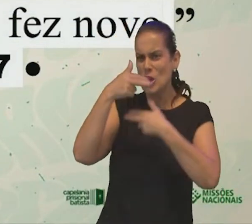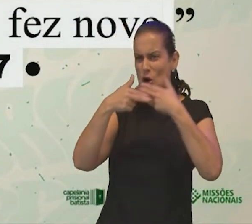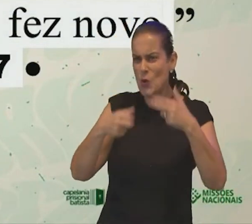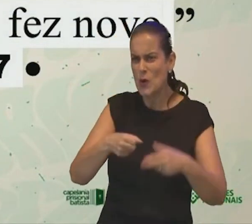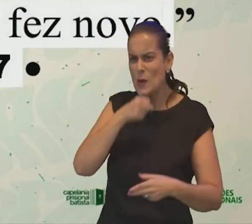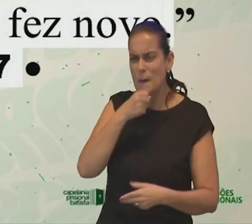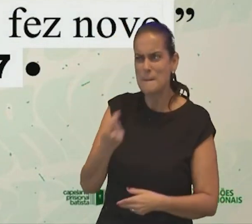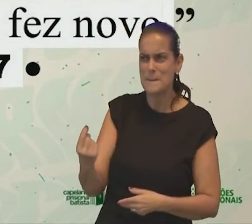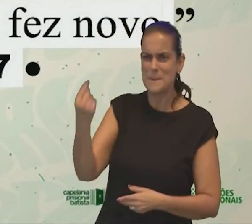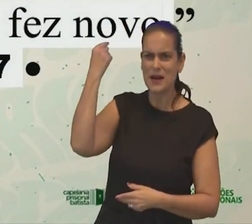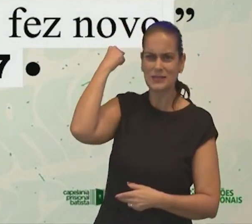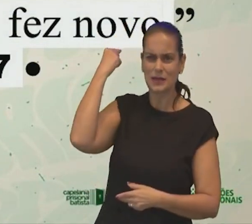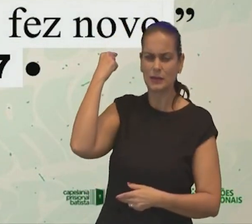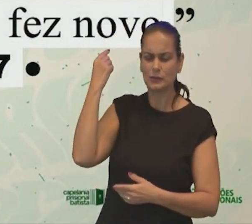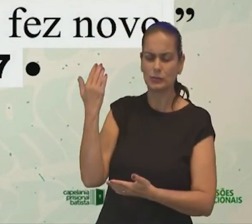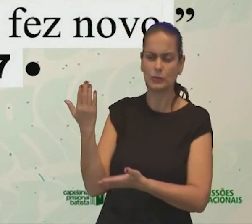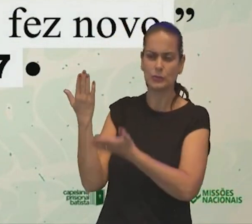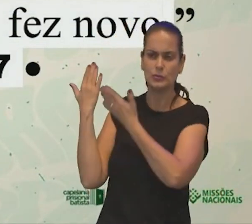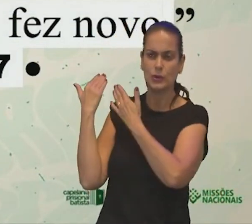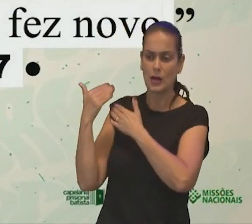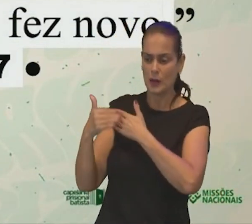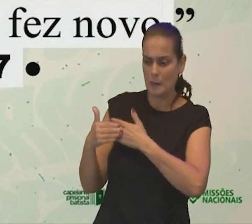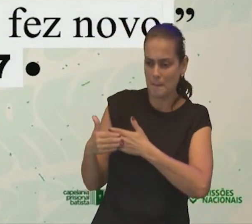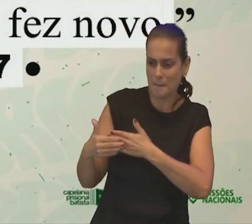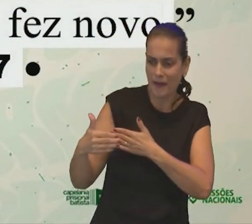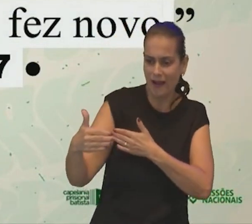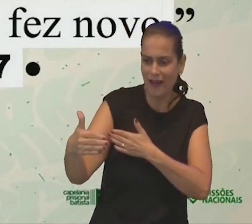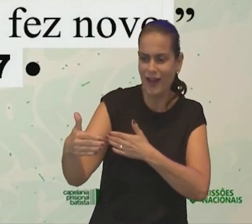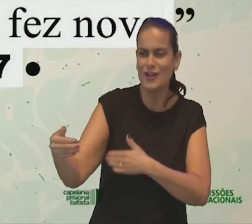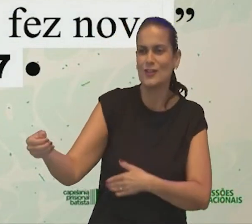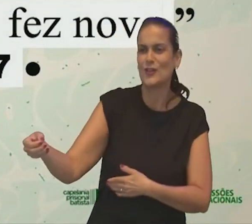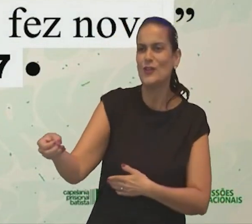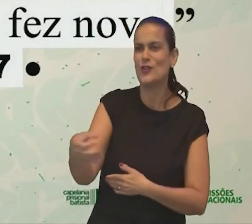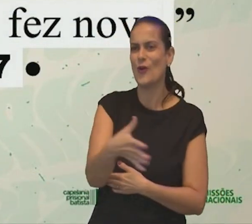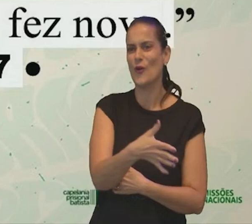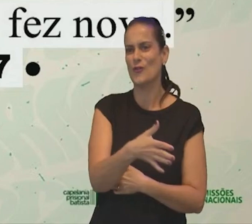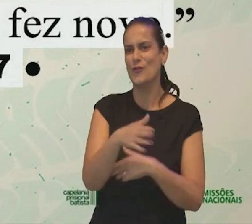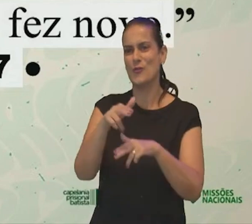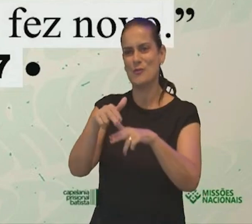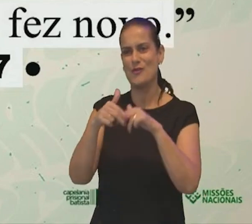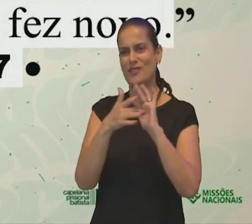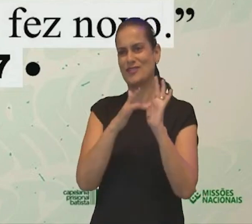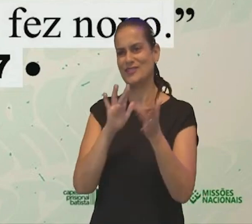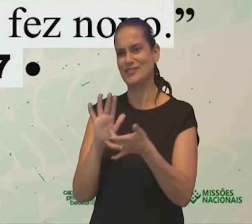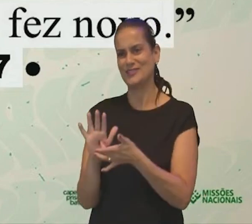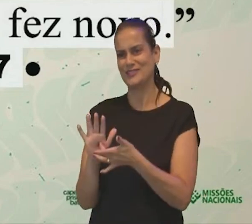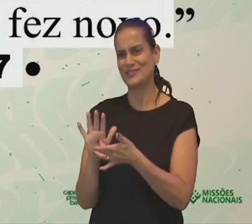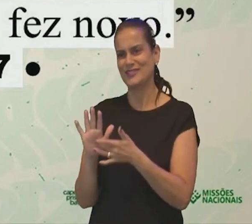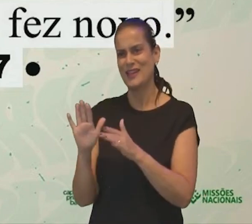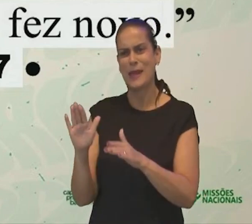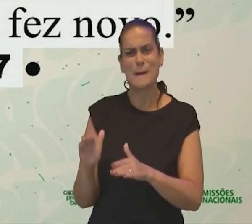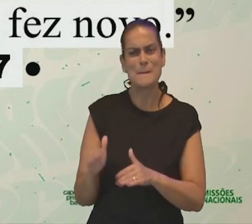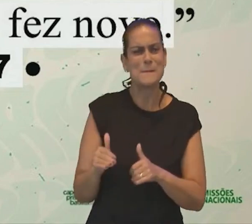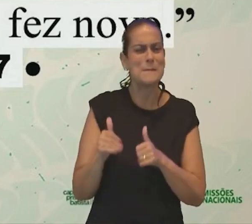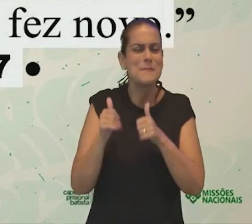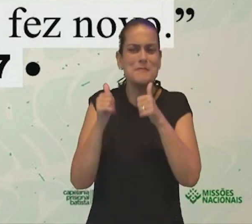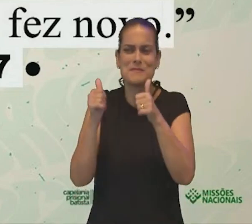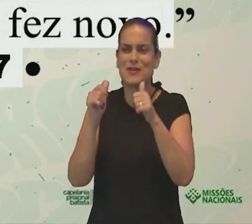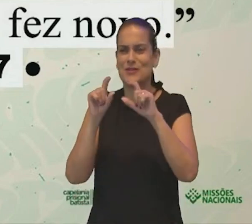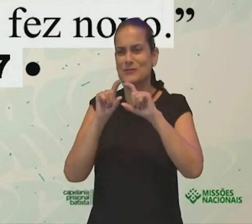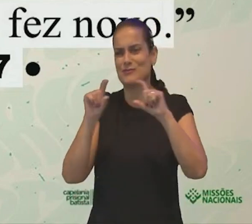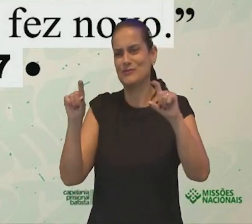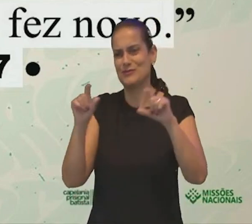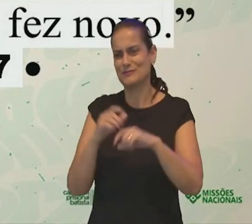velhas, e eis que vão surgir coisas novas. Essa é a melhor versão que eu